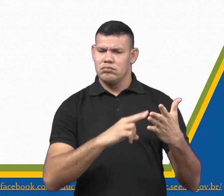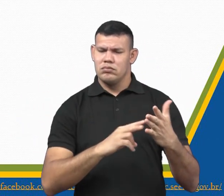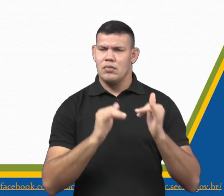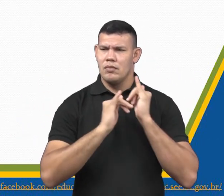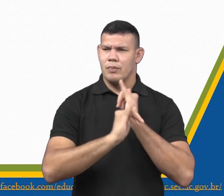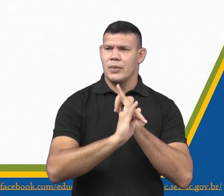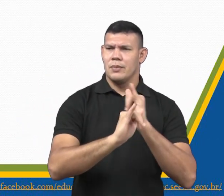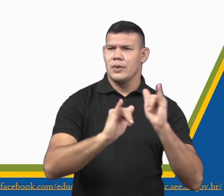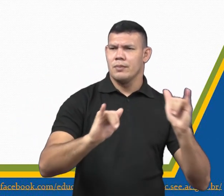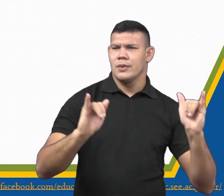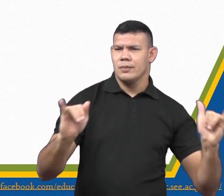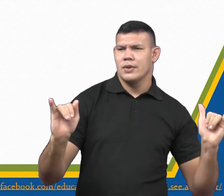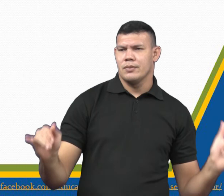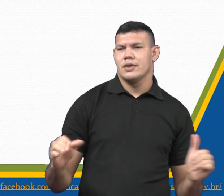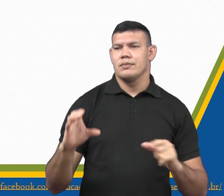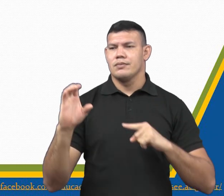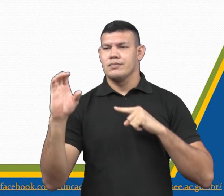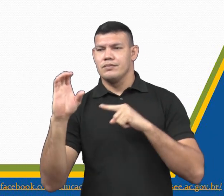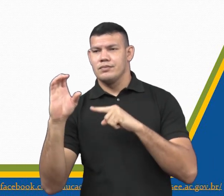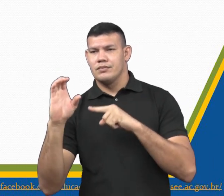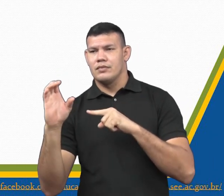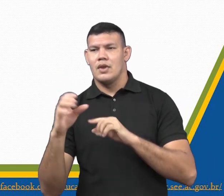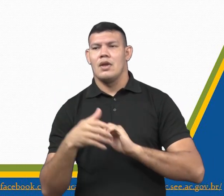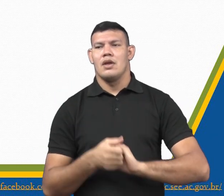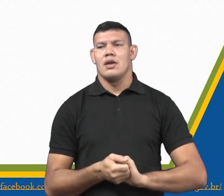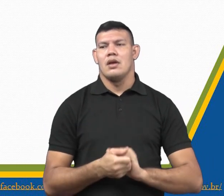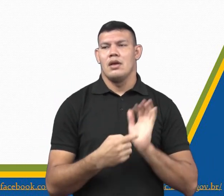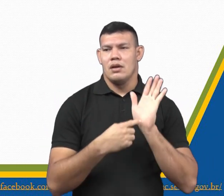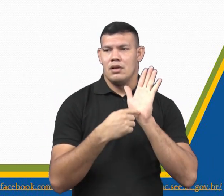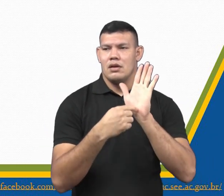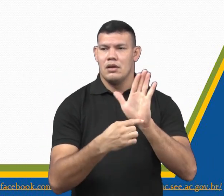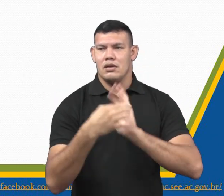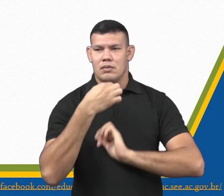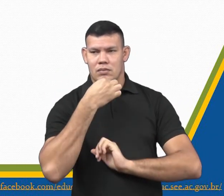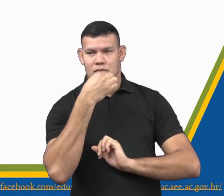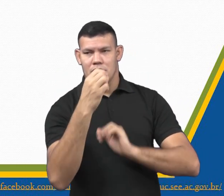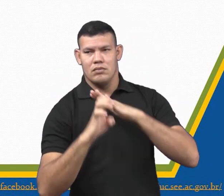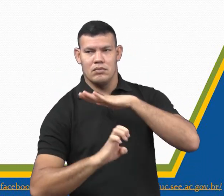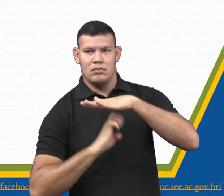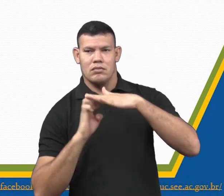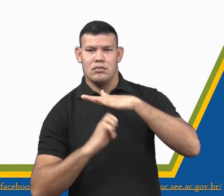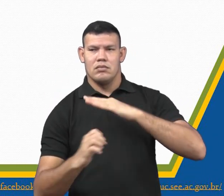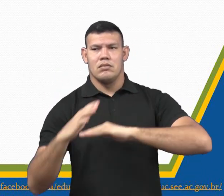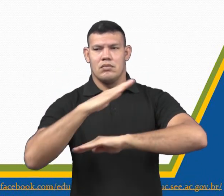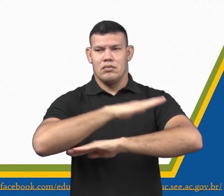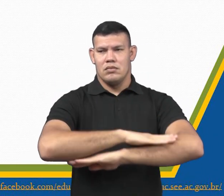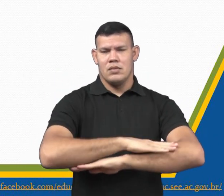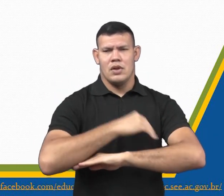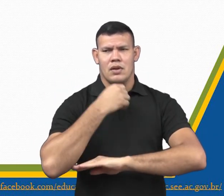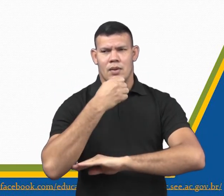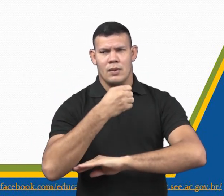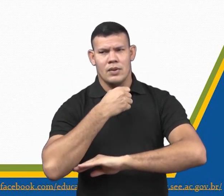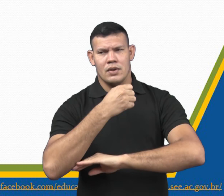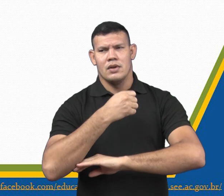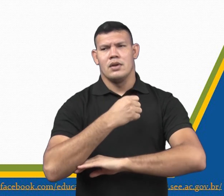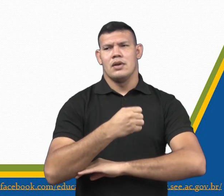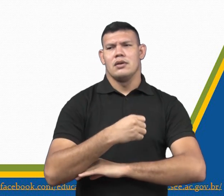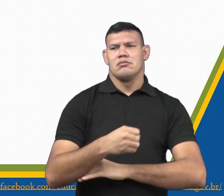O editorial representa a opinião da empresa jornalística sobre algum assunto em pauta ou no momento?